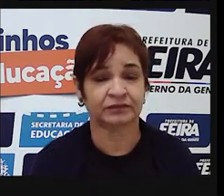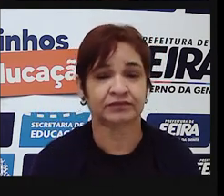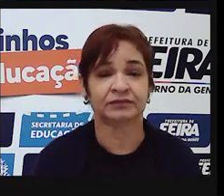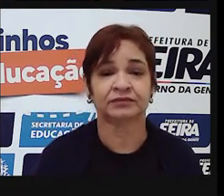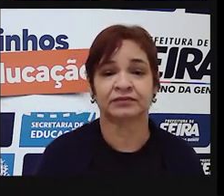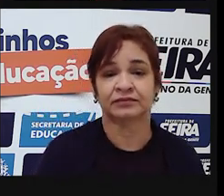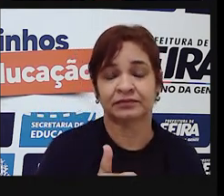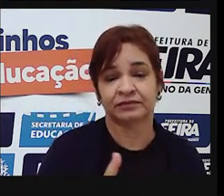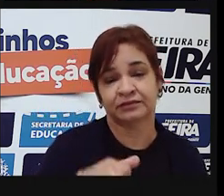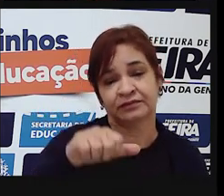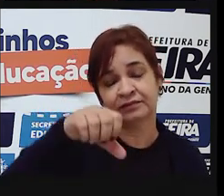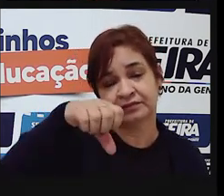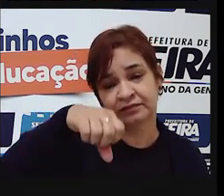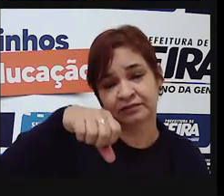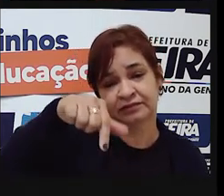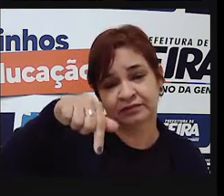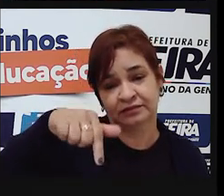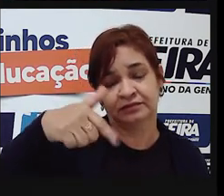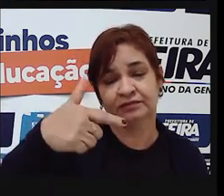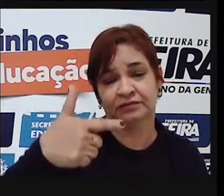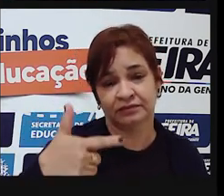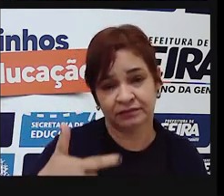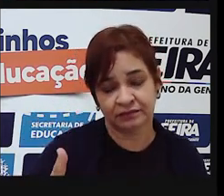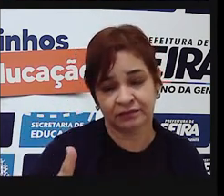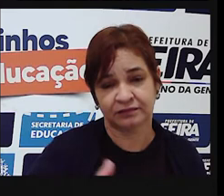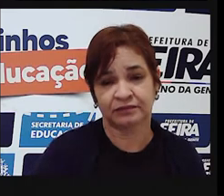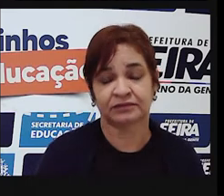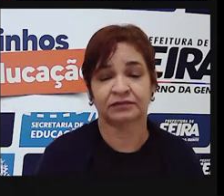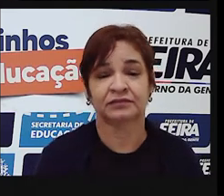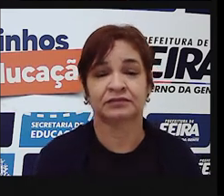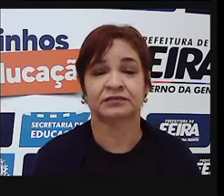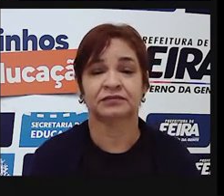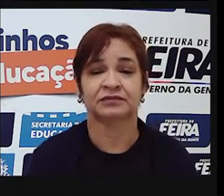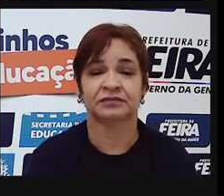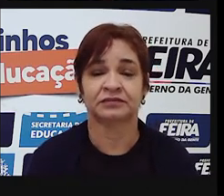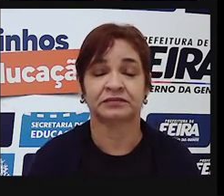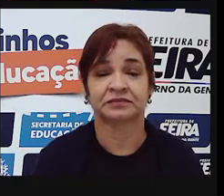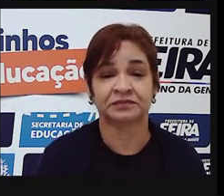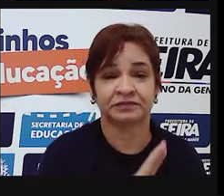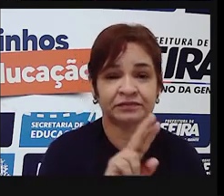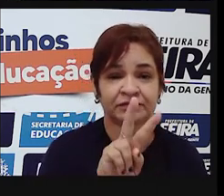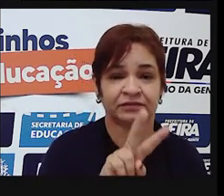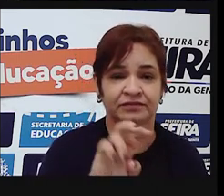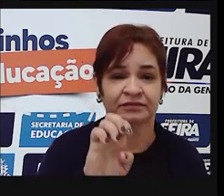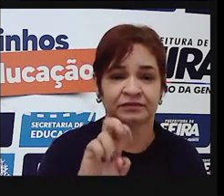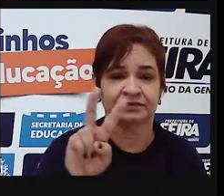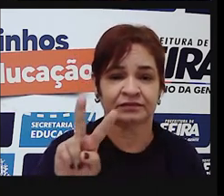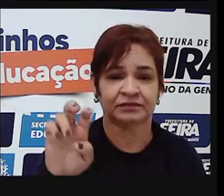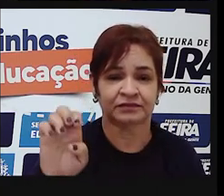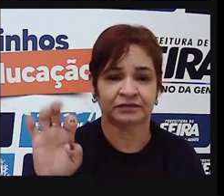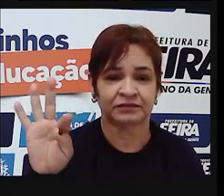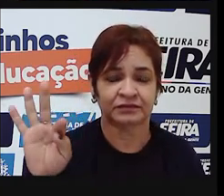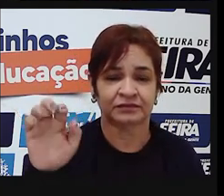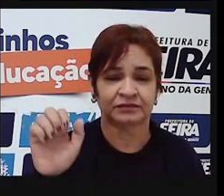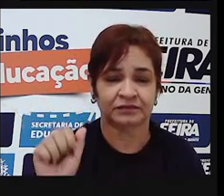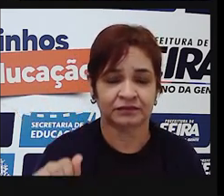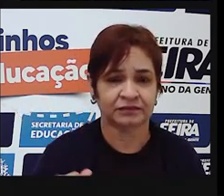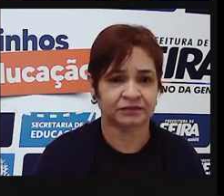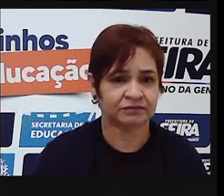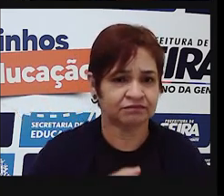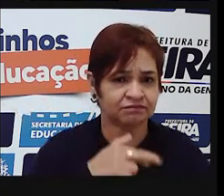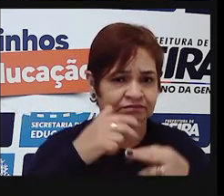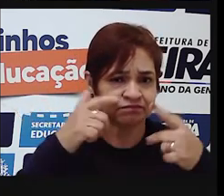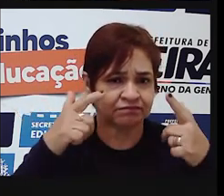1972. A trajetória de Veveta, como ela é chamada, né? Tem sucesso indiscutível, com